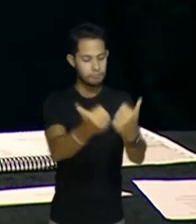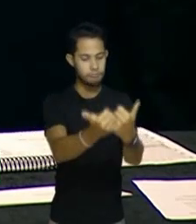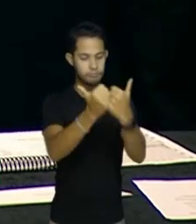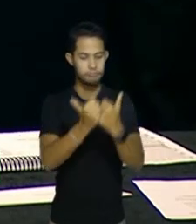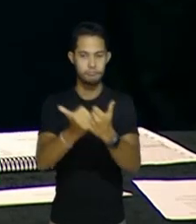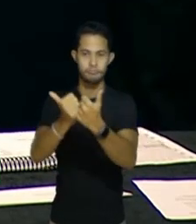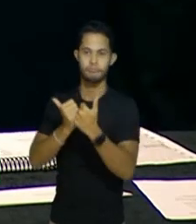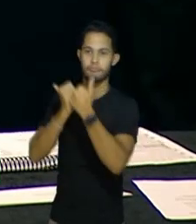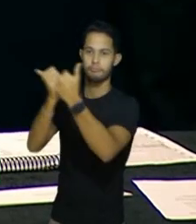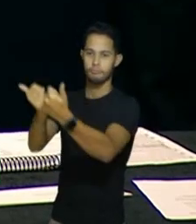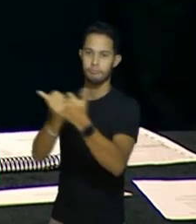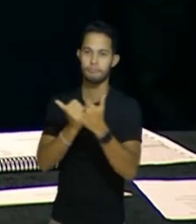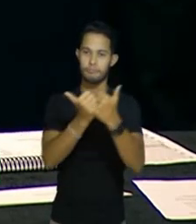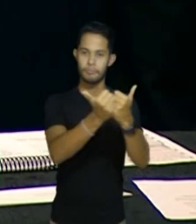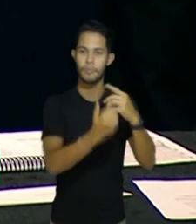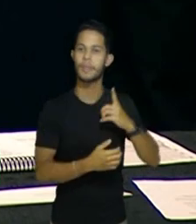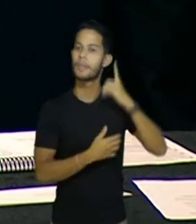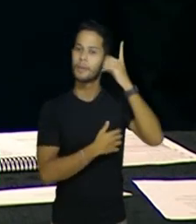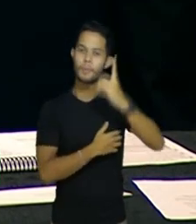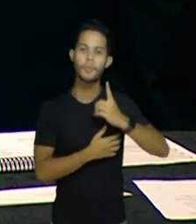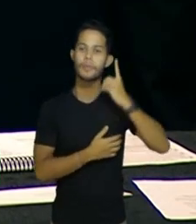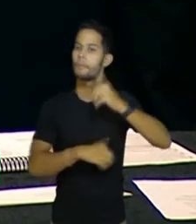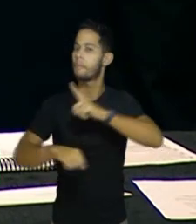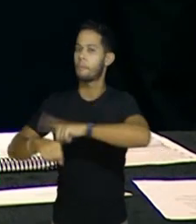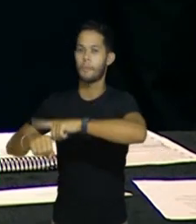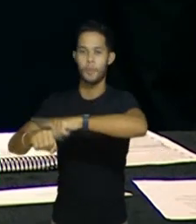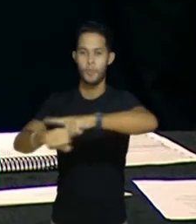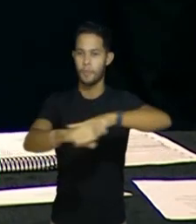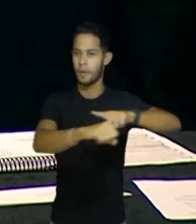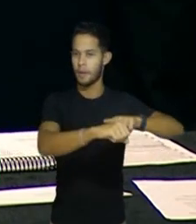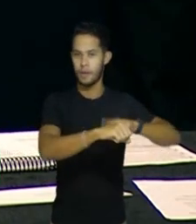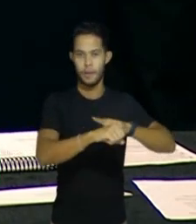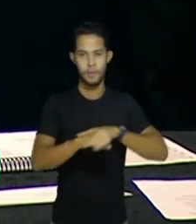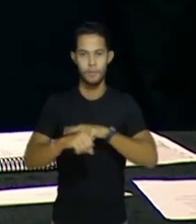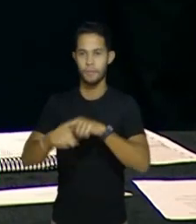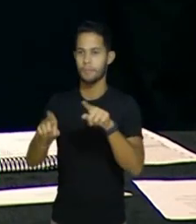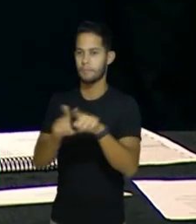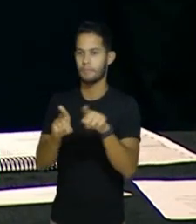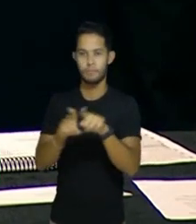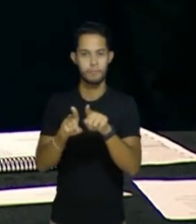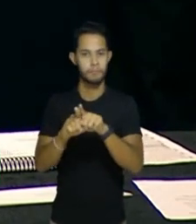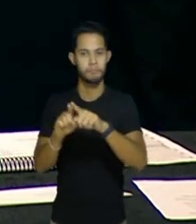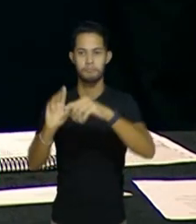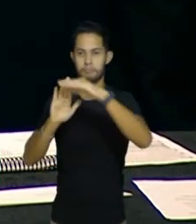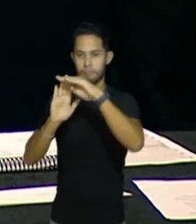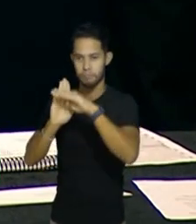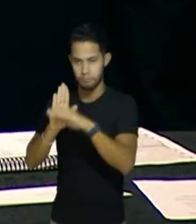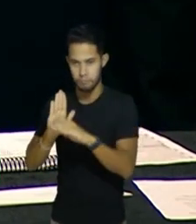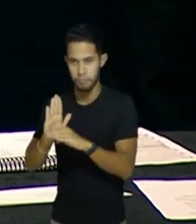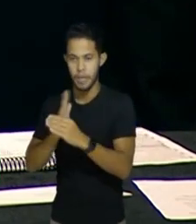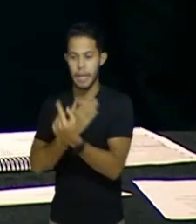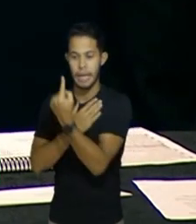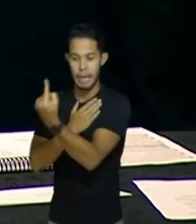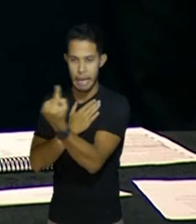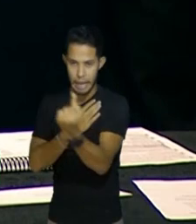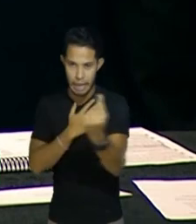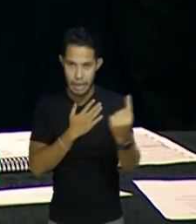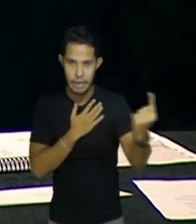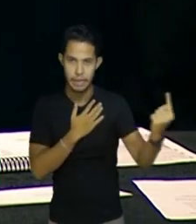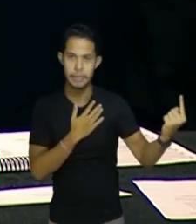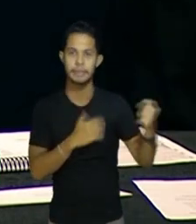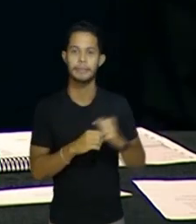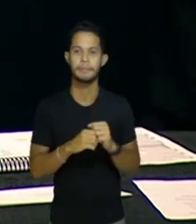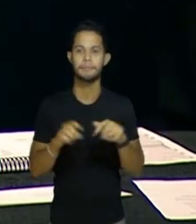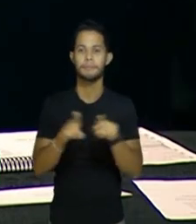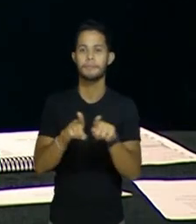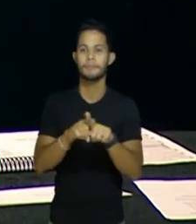todos os momentos das discussões das matérias, mas, acima de tudo, os encaminhamentos também feitos individualmente por cada gabinete, os gerentes